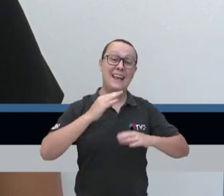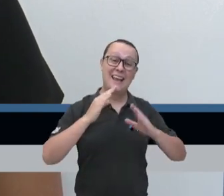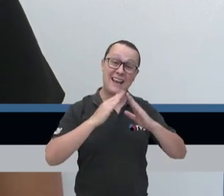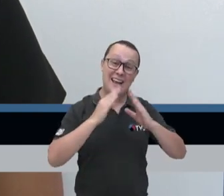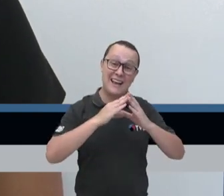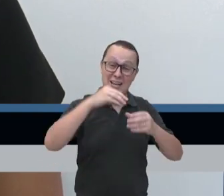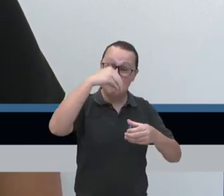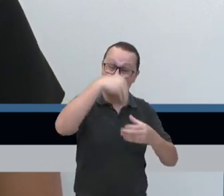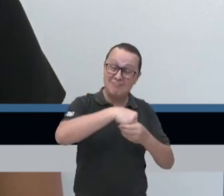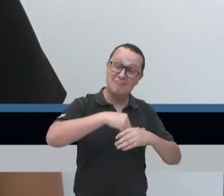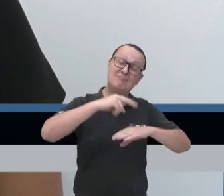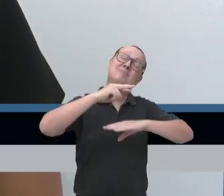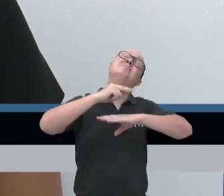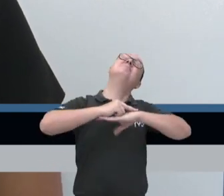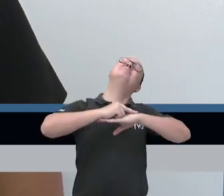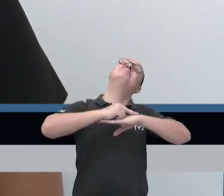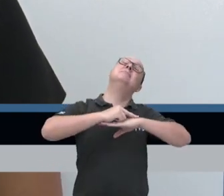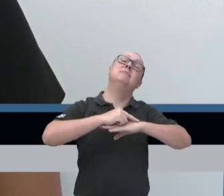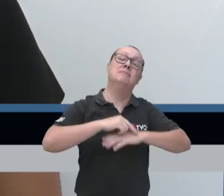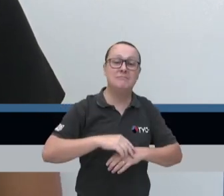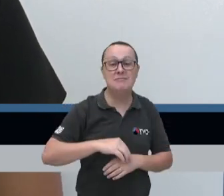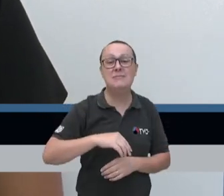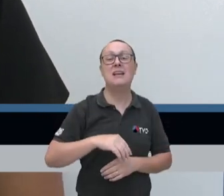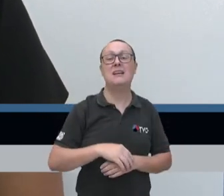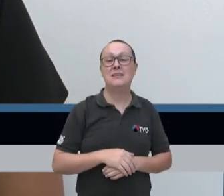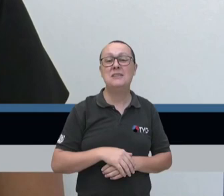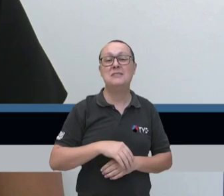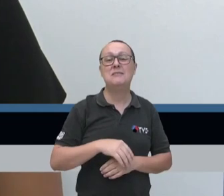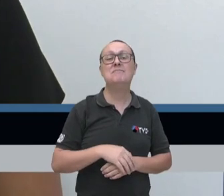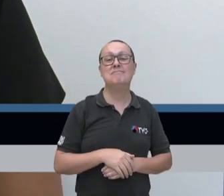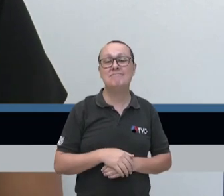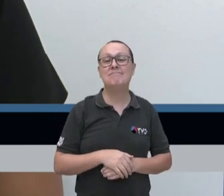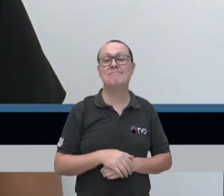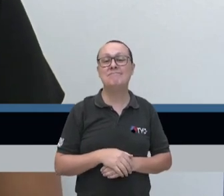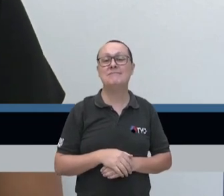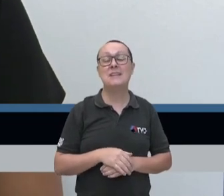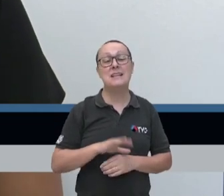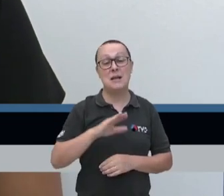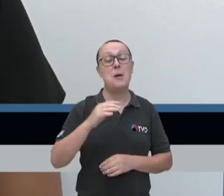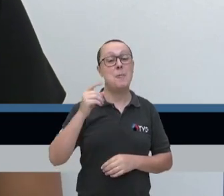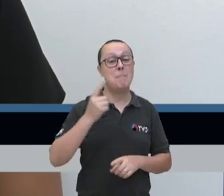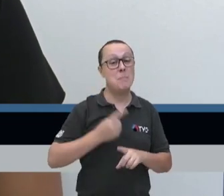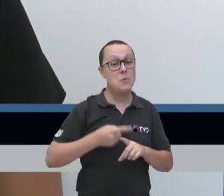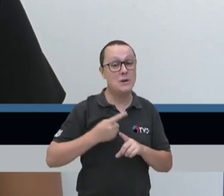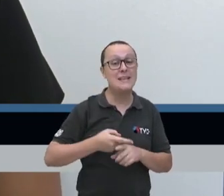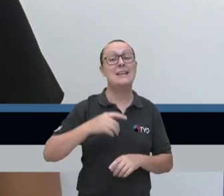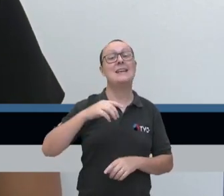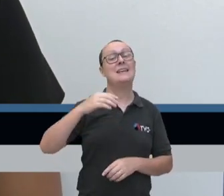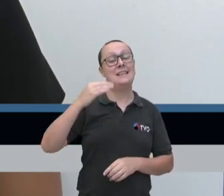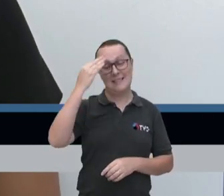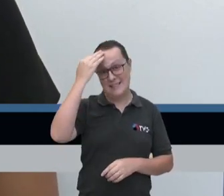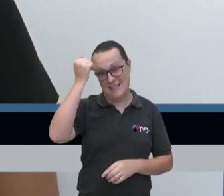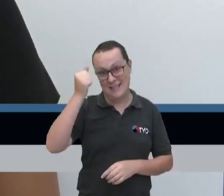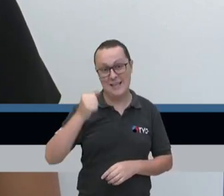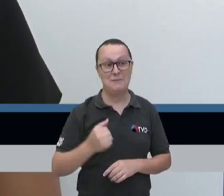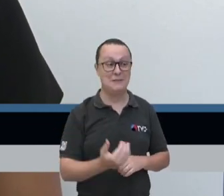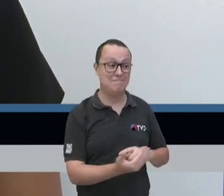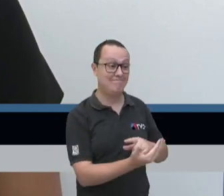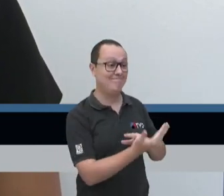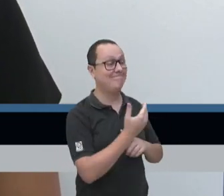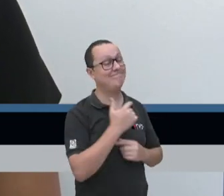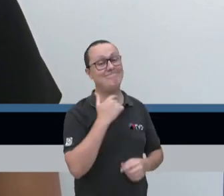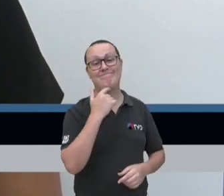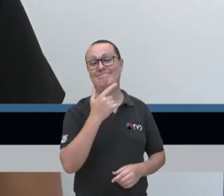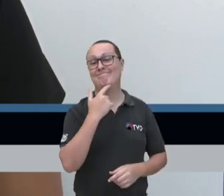em casa, não procuravam atendimento por saber que não seria atendido da maneira ideal. Às vezes um